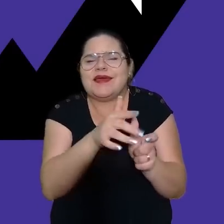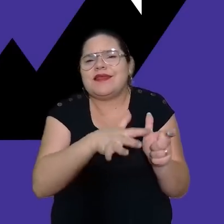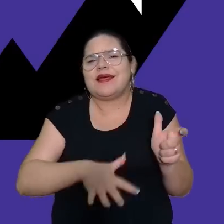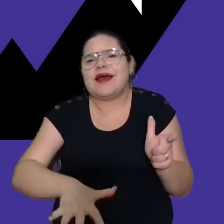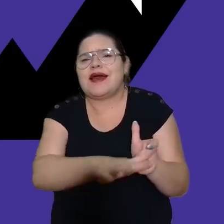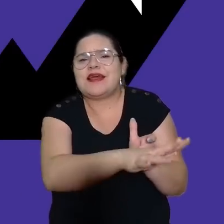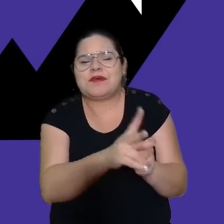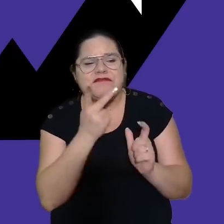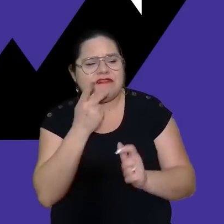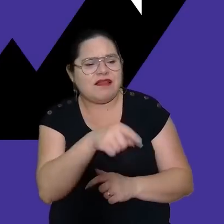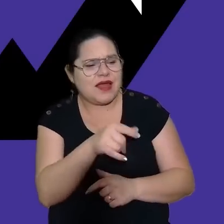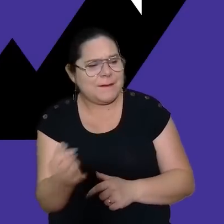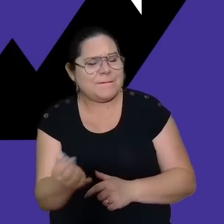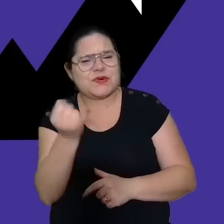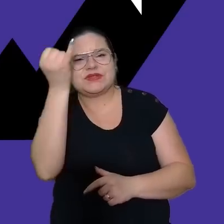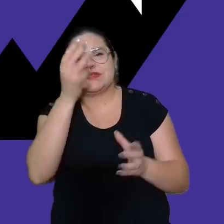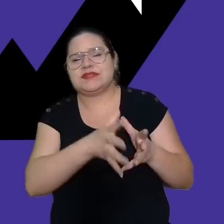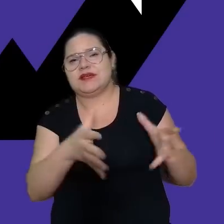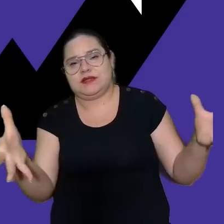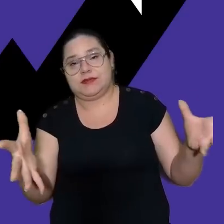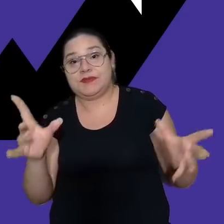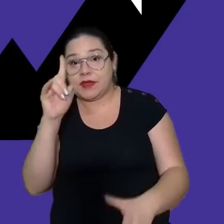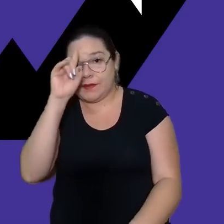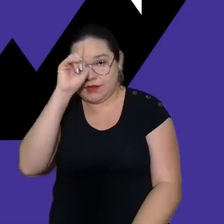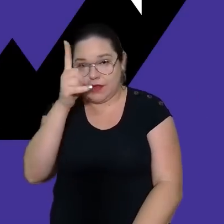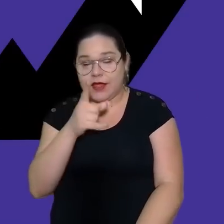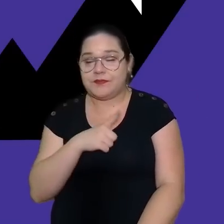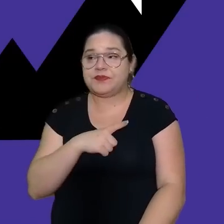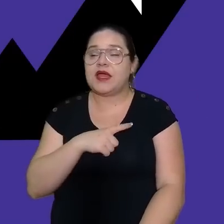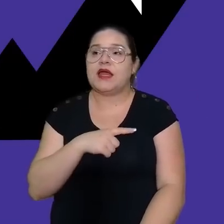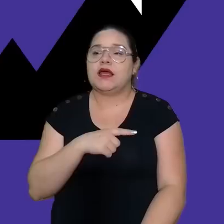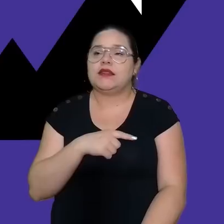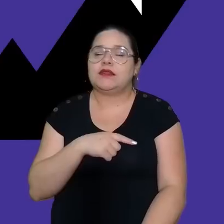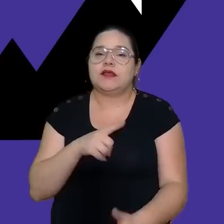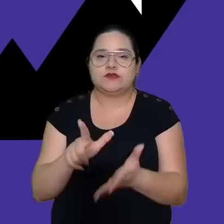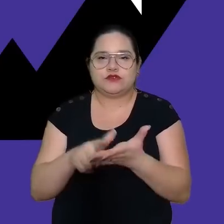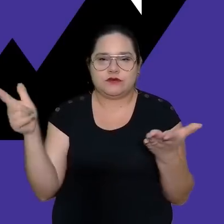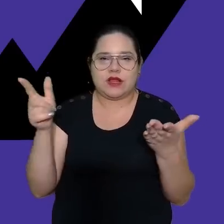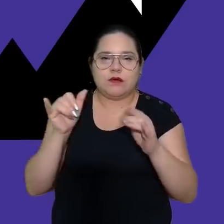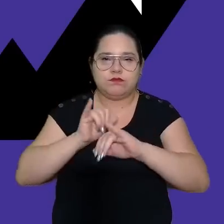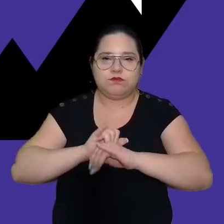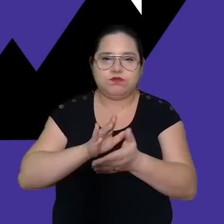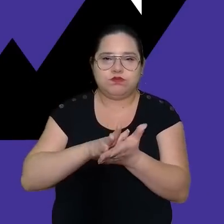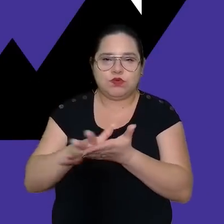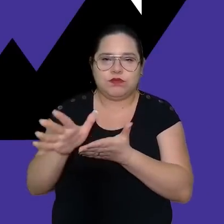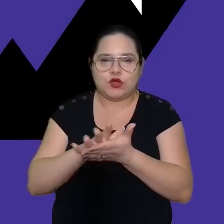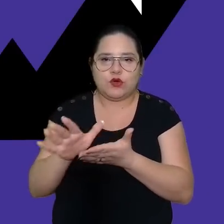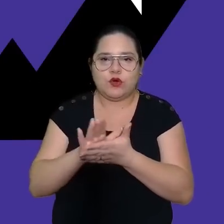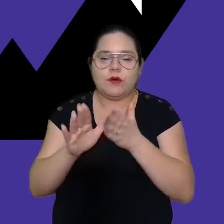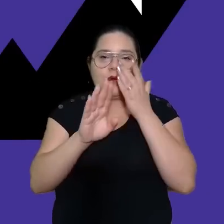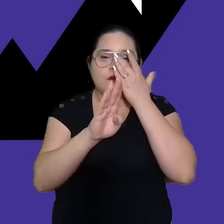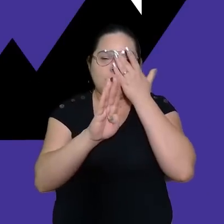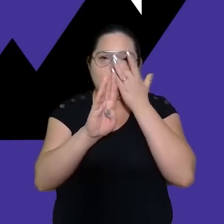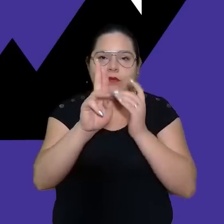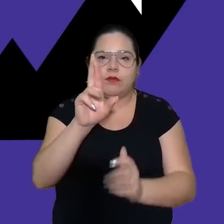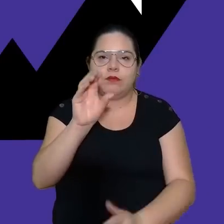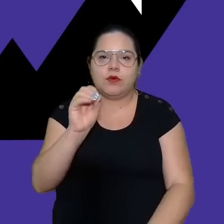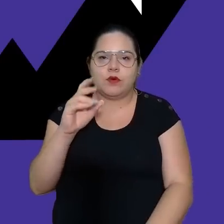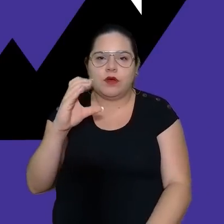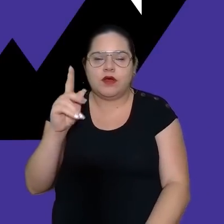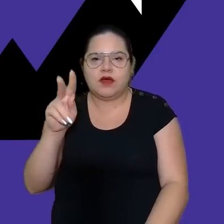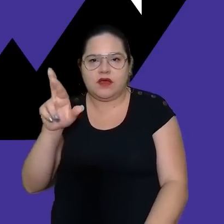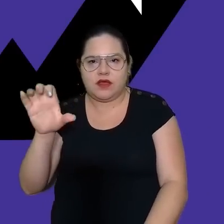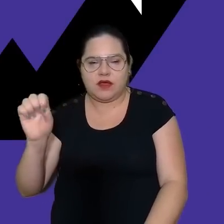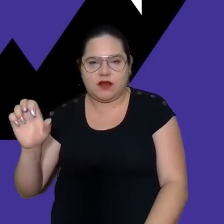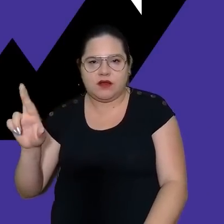importância ao problema. Se ter uma ideia, teve uma matéria recentemente publicada aqui, o broker nosso de farelos na Alemanha